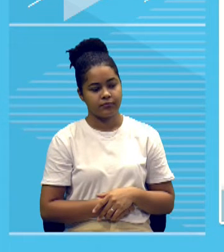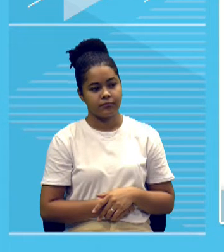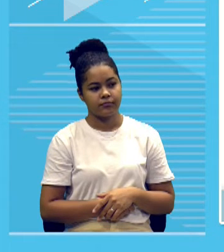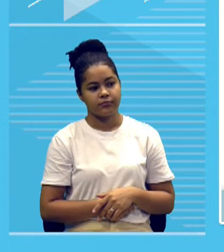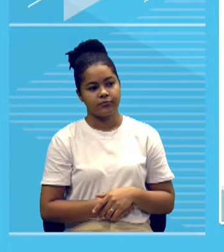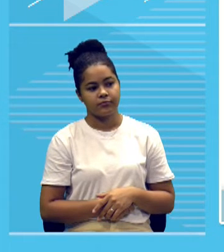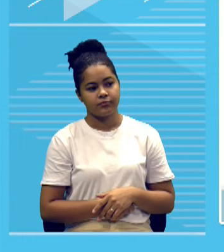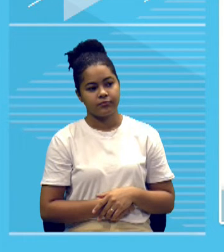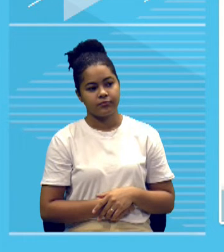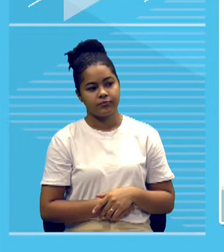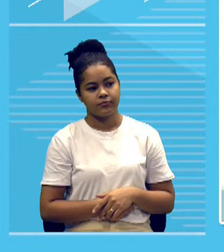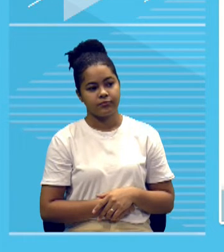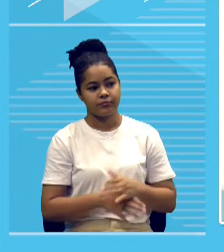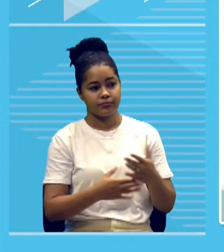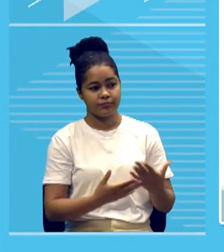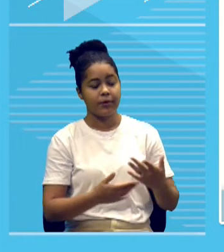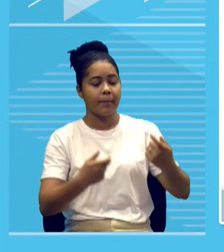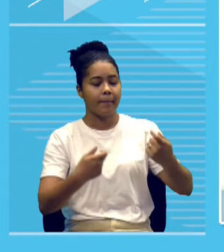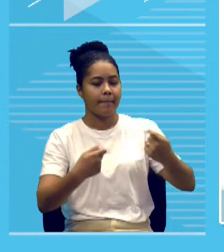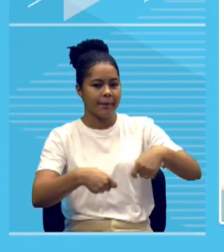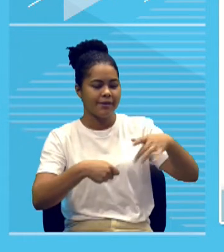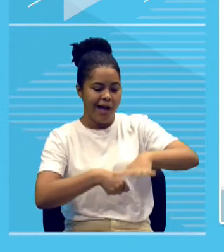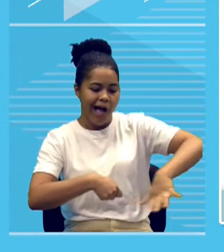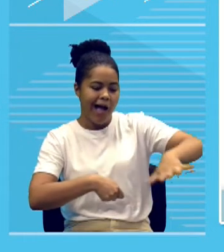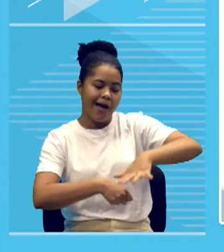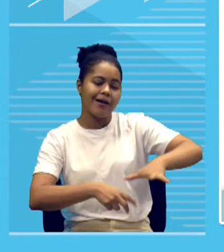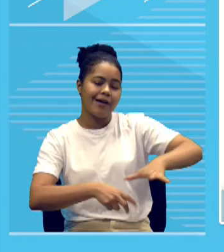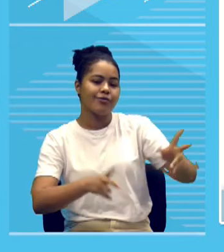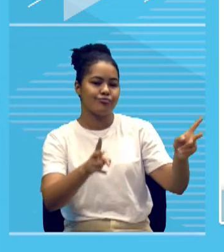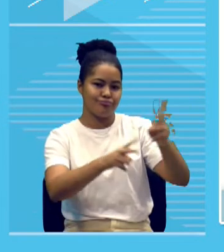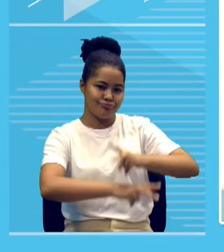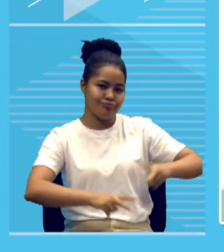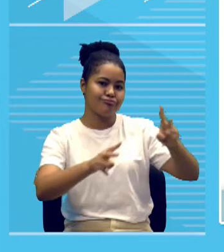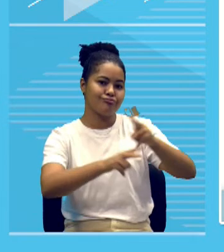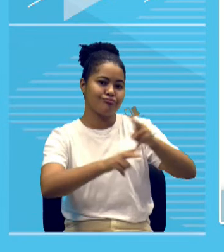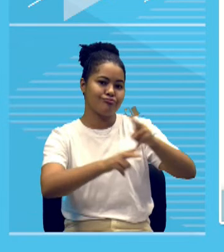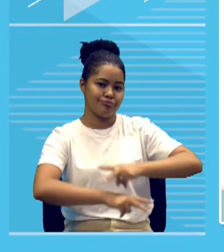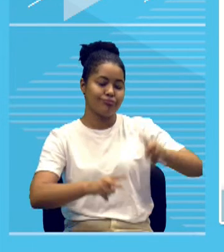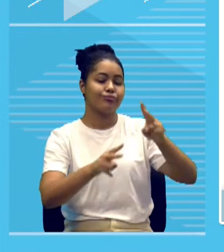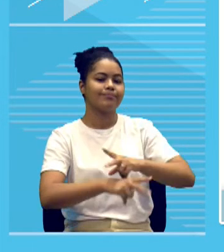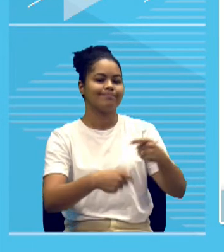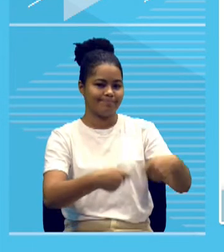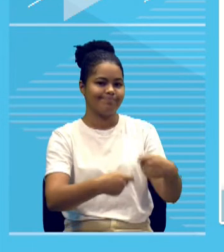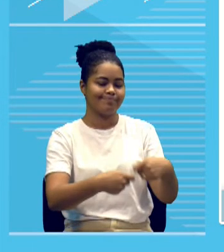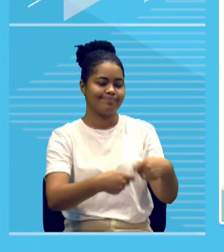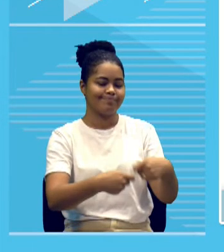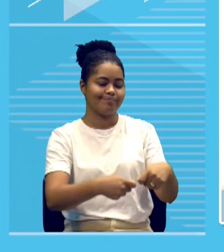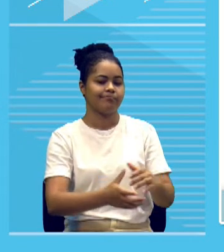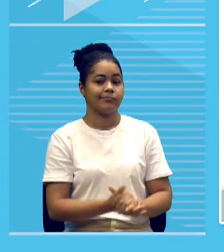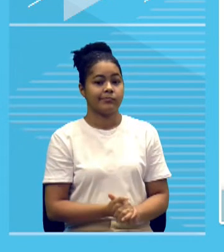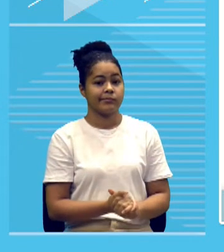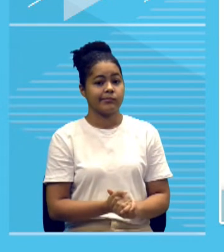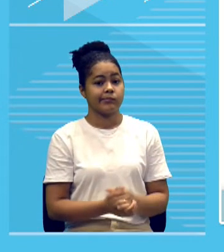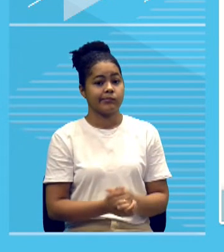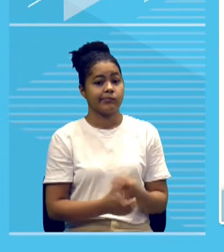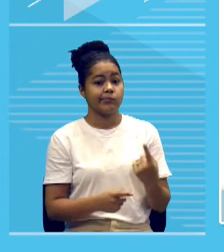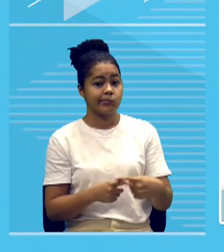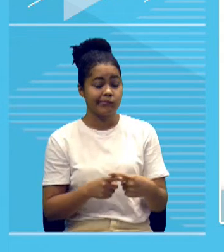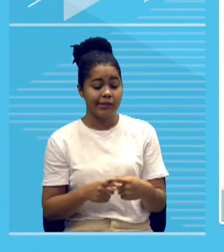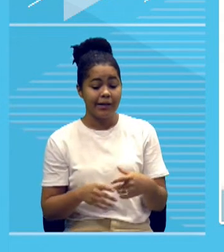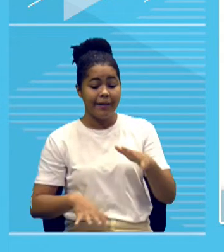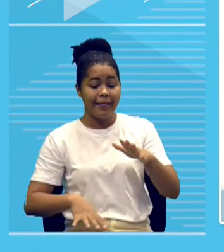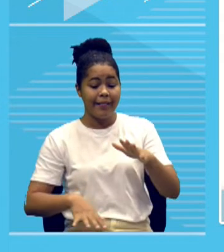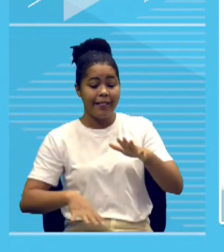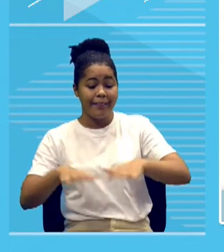disponibilidade de advento é um problema é o porquê e dependendo da